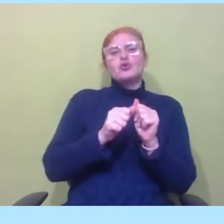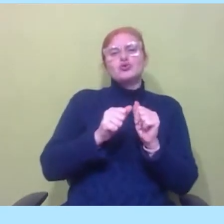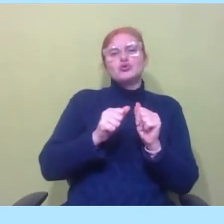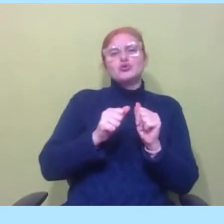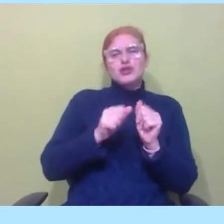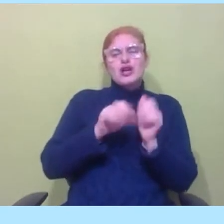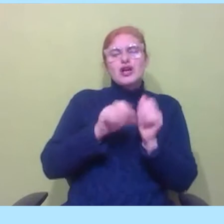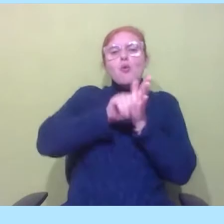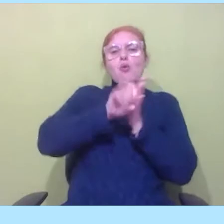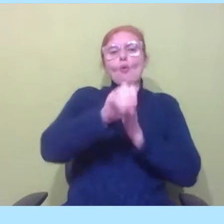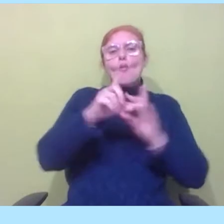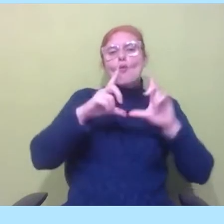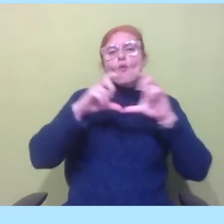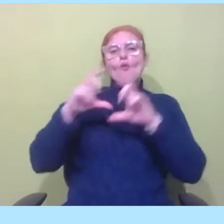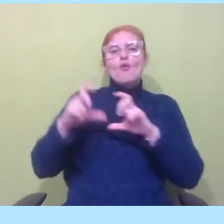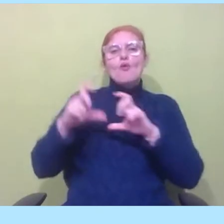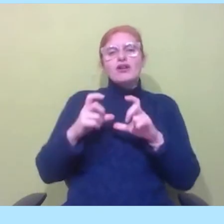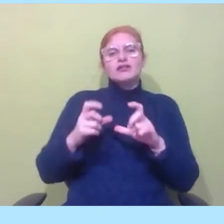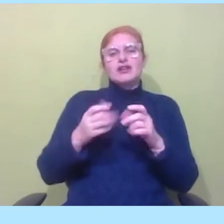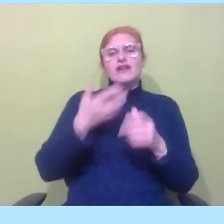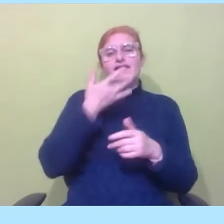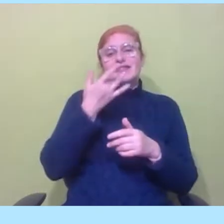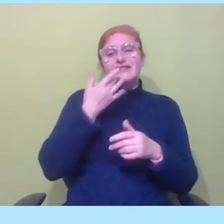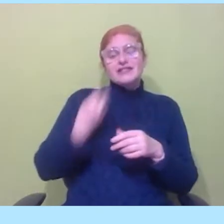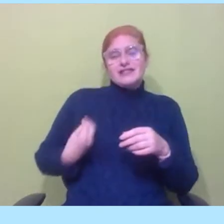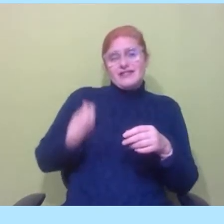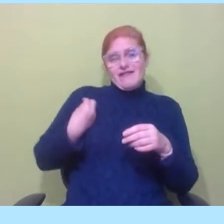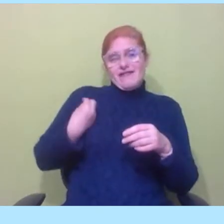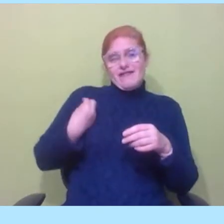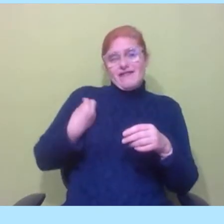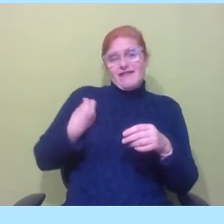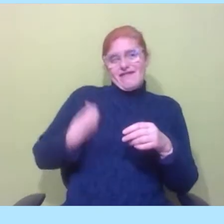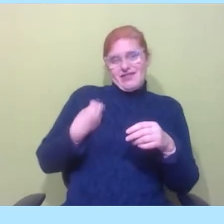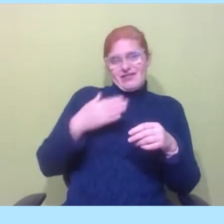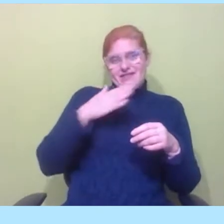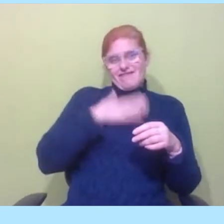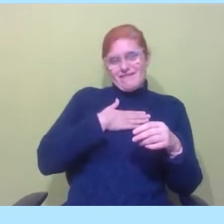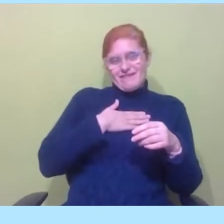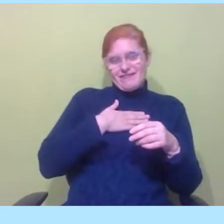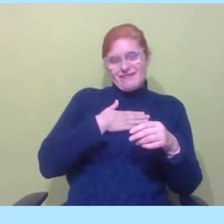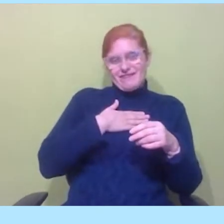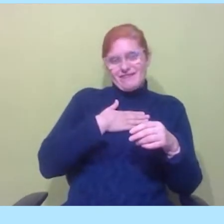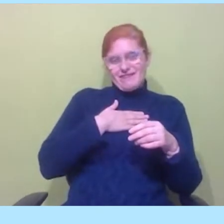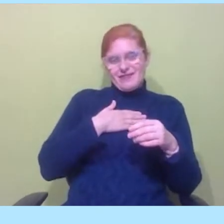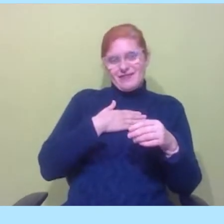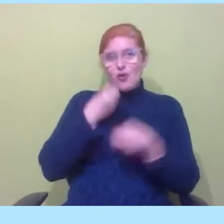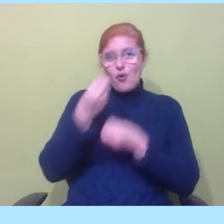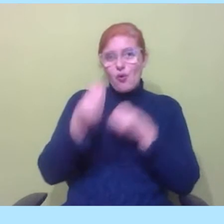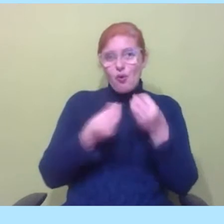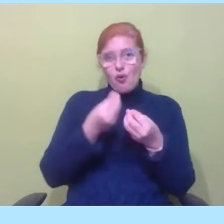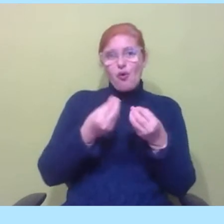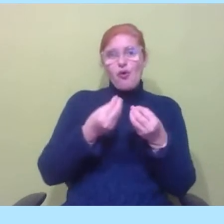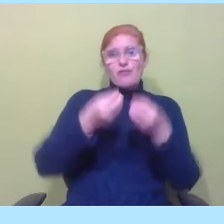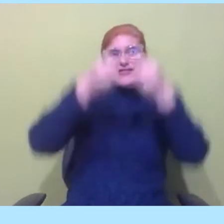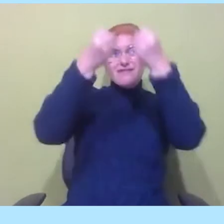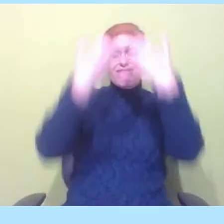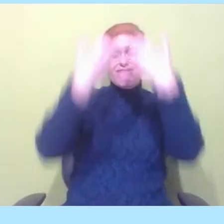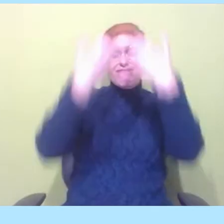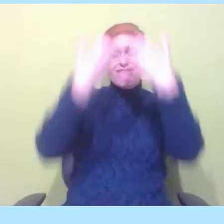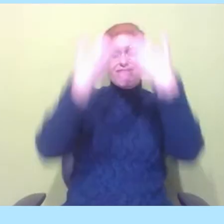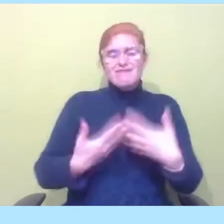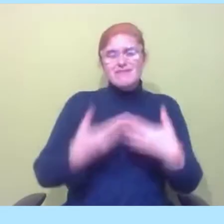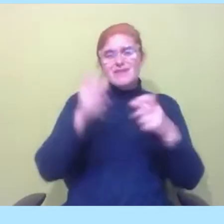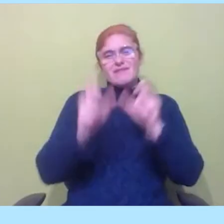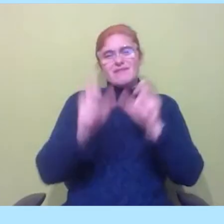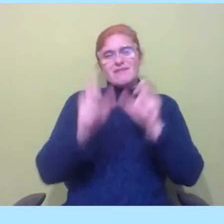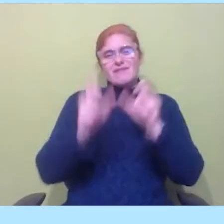que a gente vai mostrar para essas pessoas, sem parecermos neuróticas, porque também é como a gente é taxada, né? É um